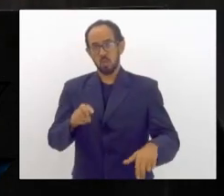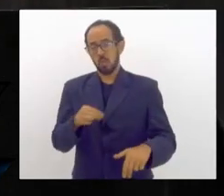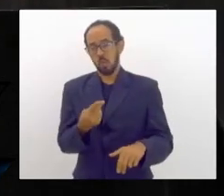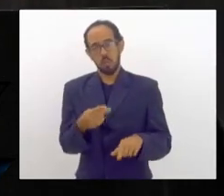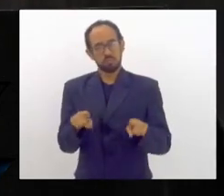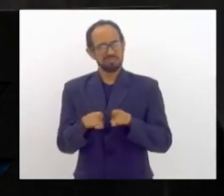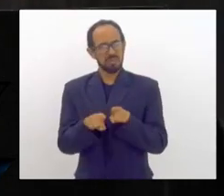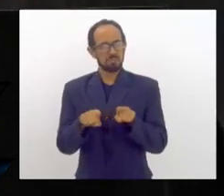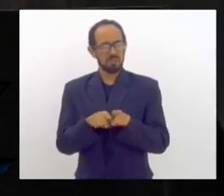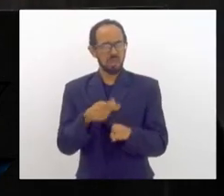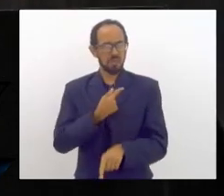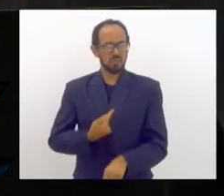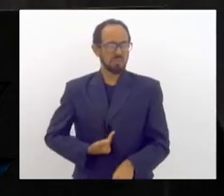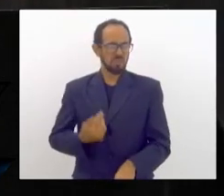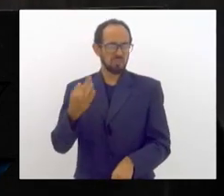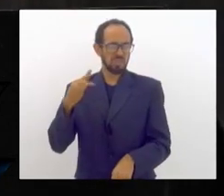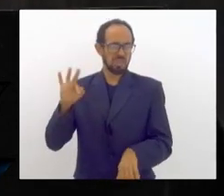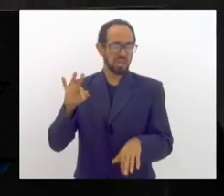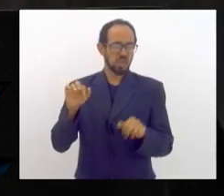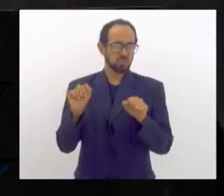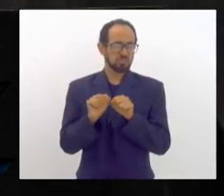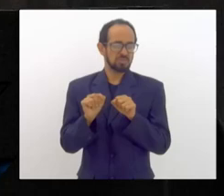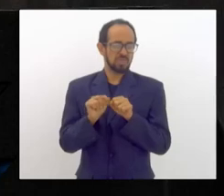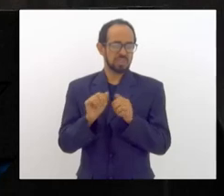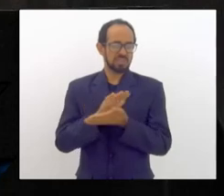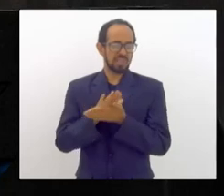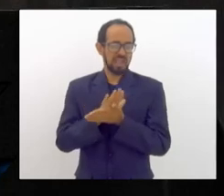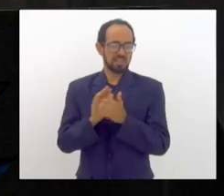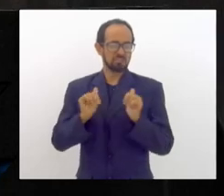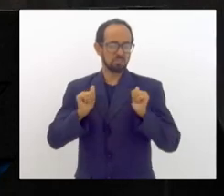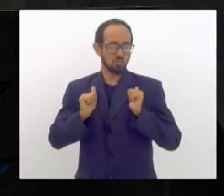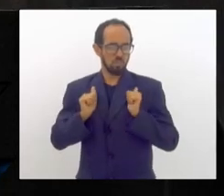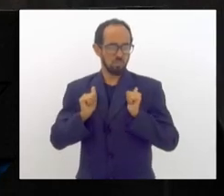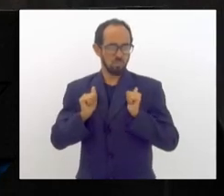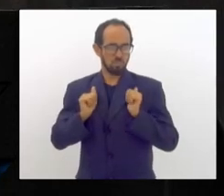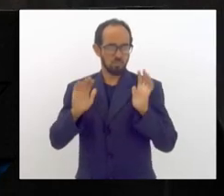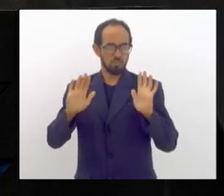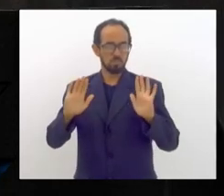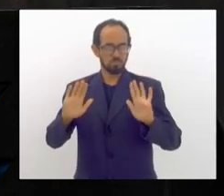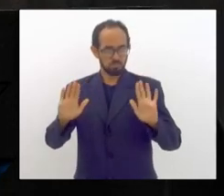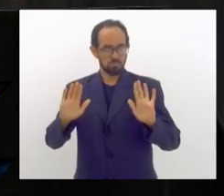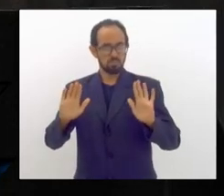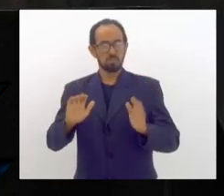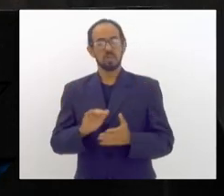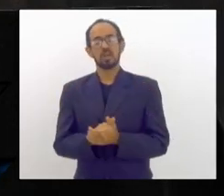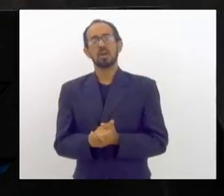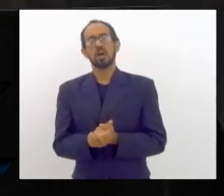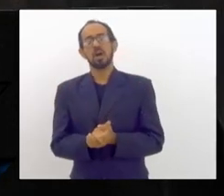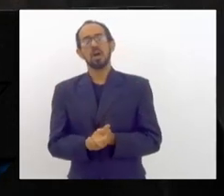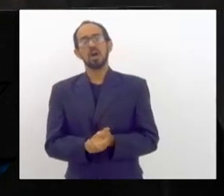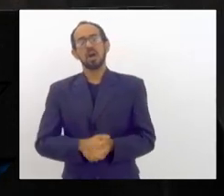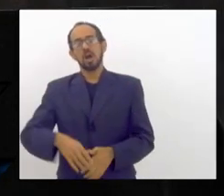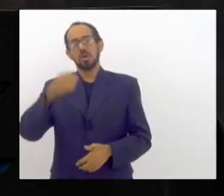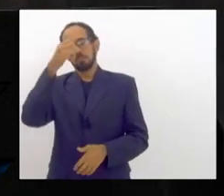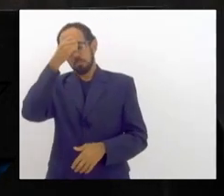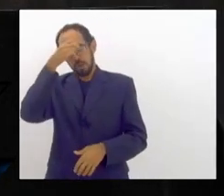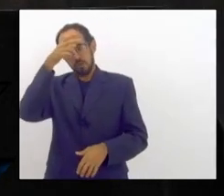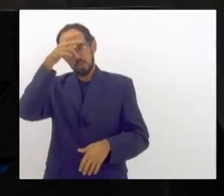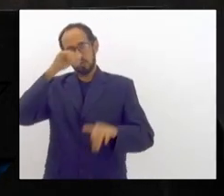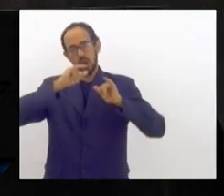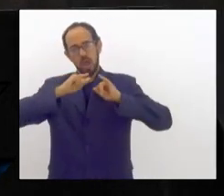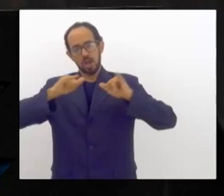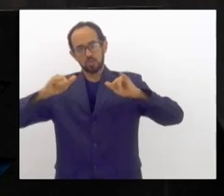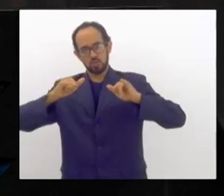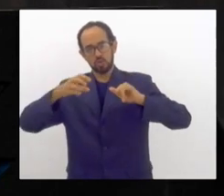menos governo federal, se comprometeu em reconstruir aquela localidade. A prefeitura anunciou cerca de